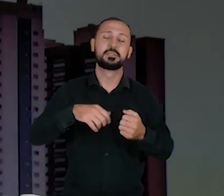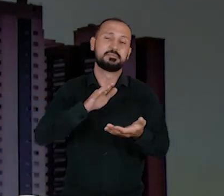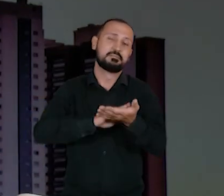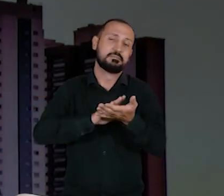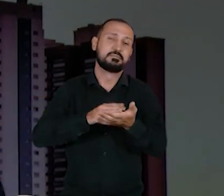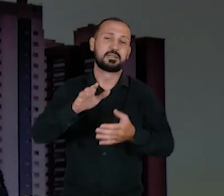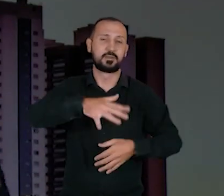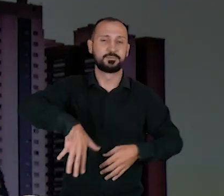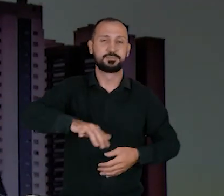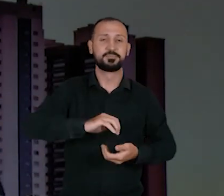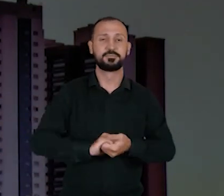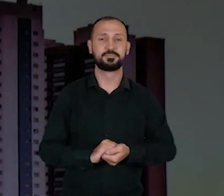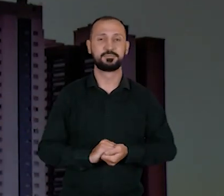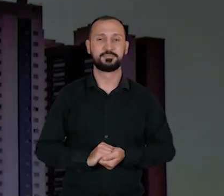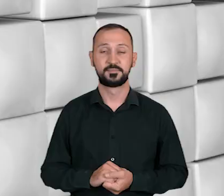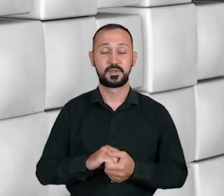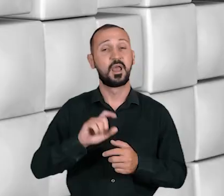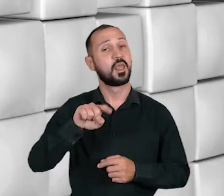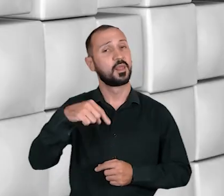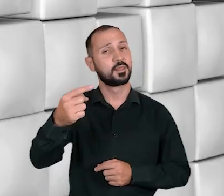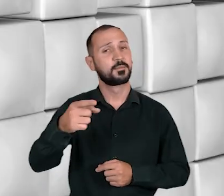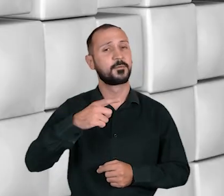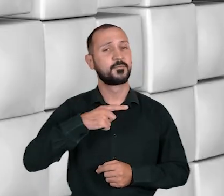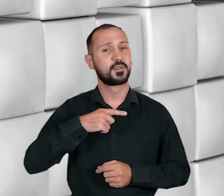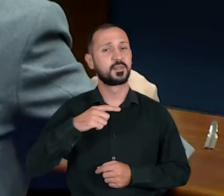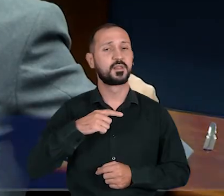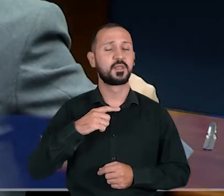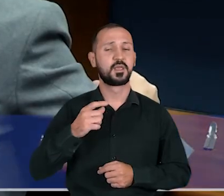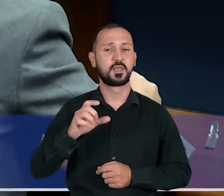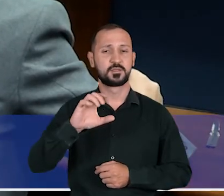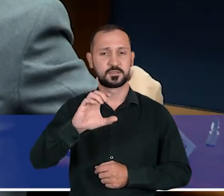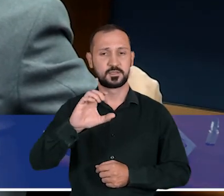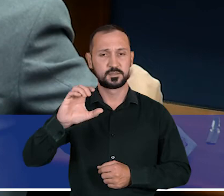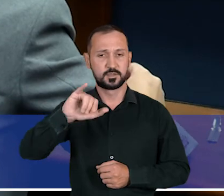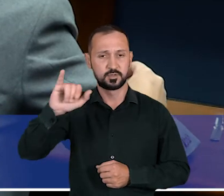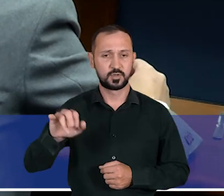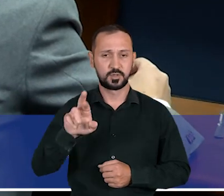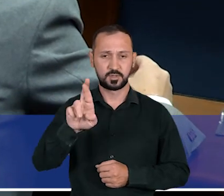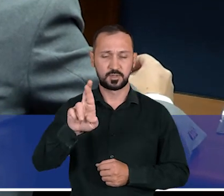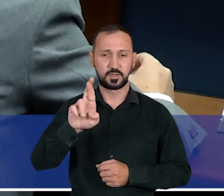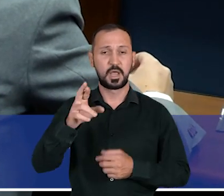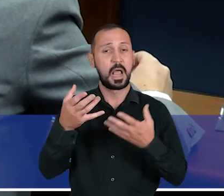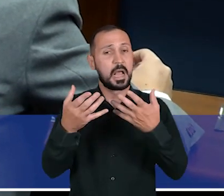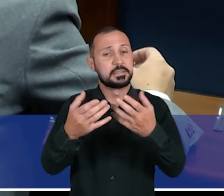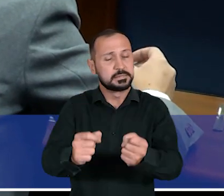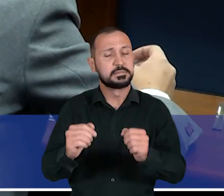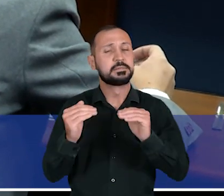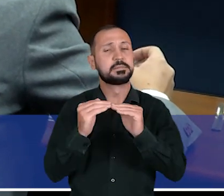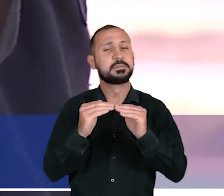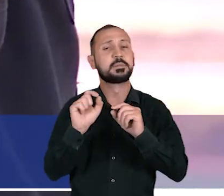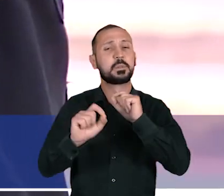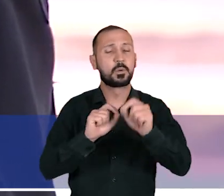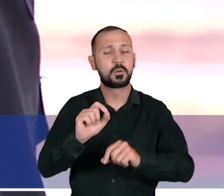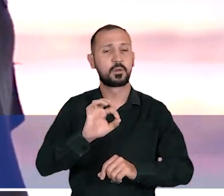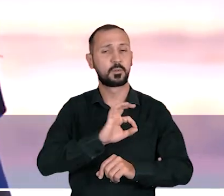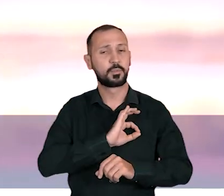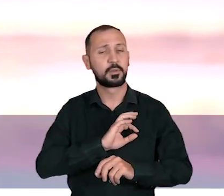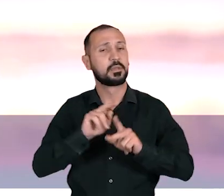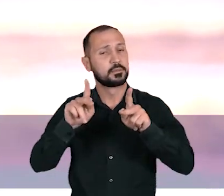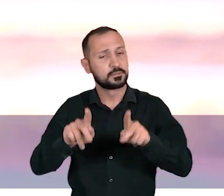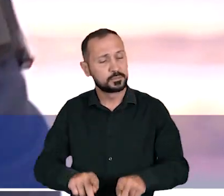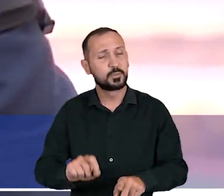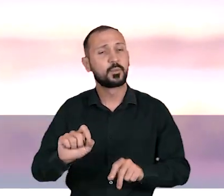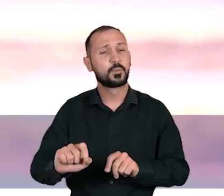né, merecidos muitos deles. No próximo bloco, o CCJR se posiciona favorável a agentes